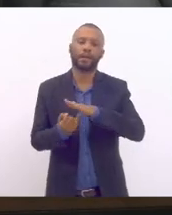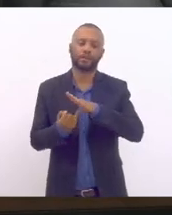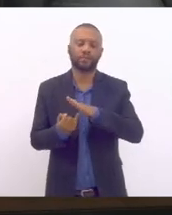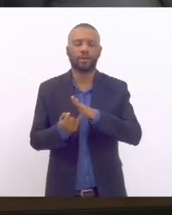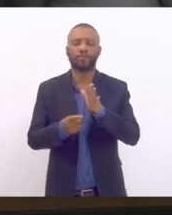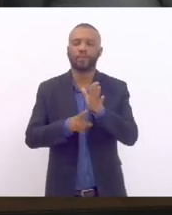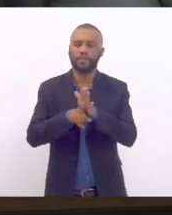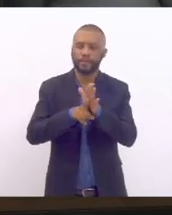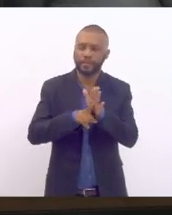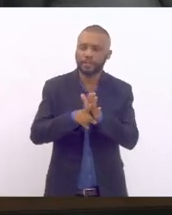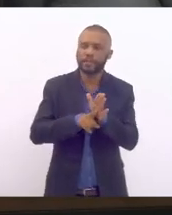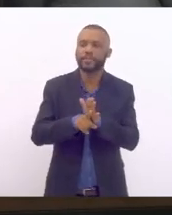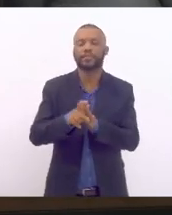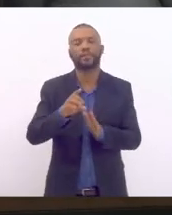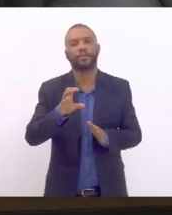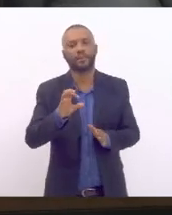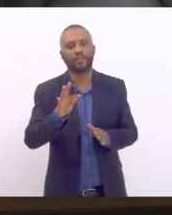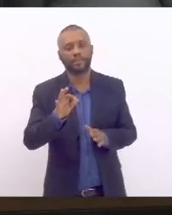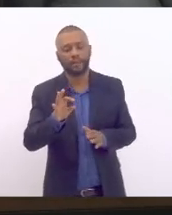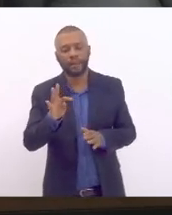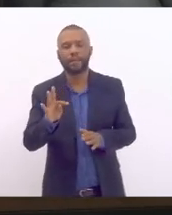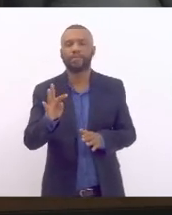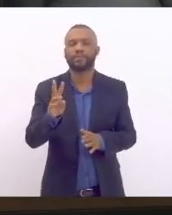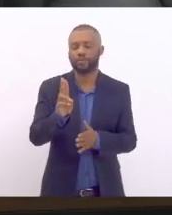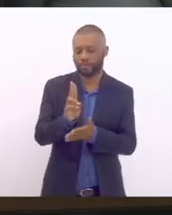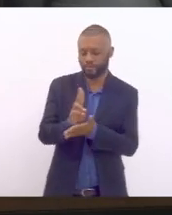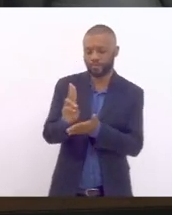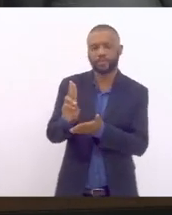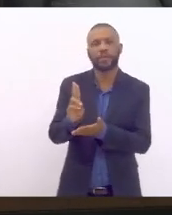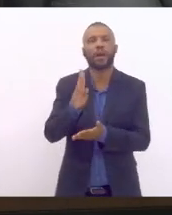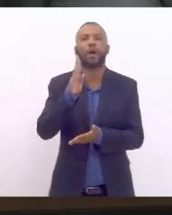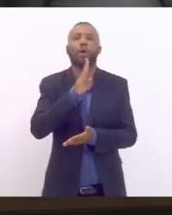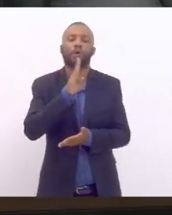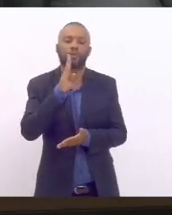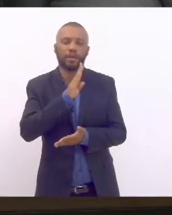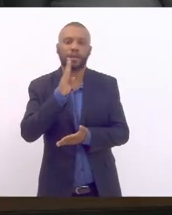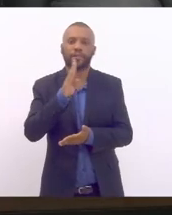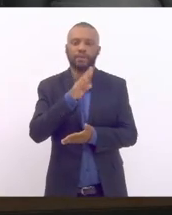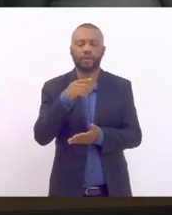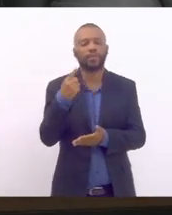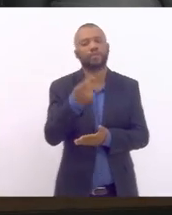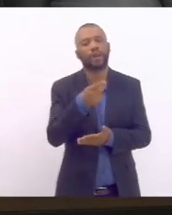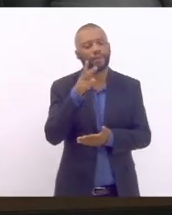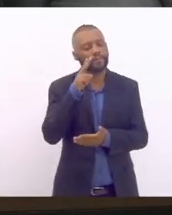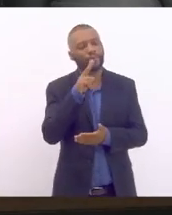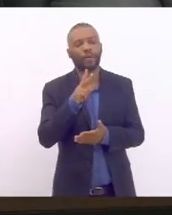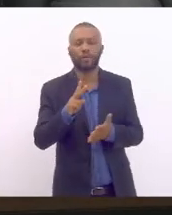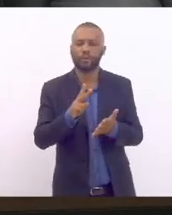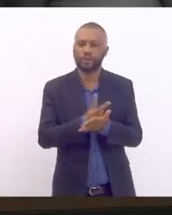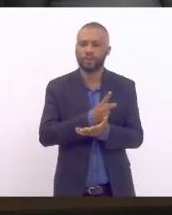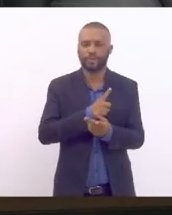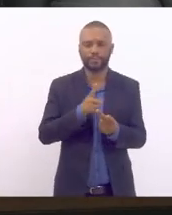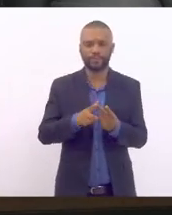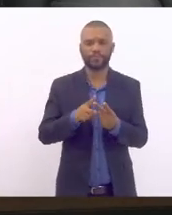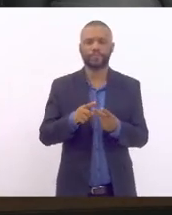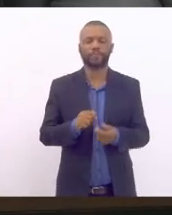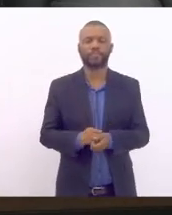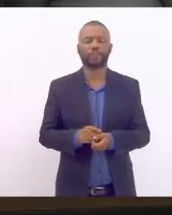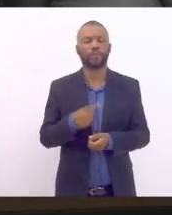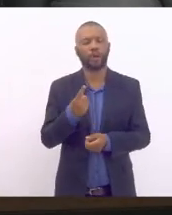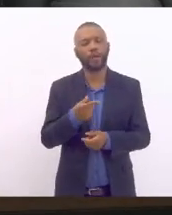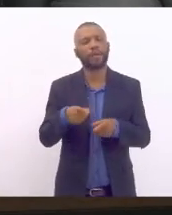instituições de pesquisa de cefet-ce universidades Eu acho que isso é urgente pelo que a gente viu acontecer a gente